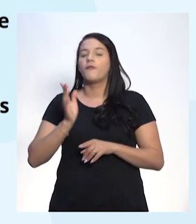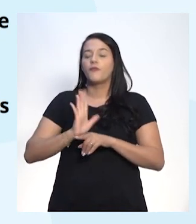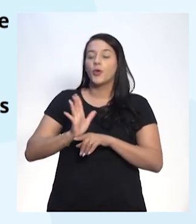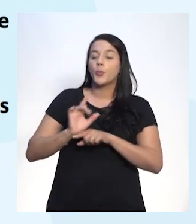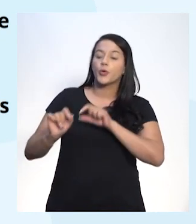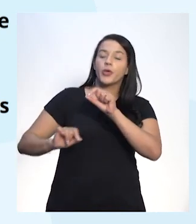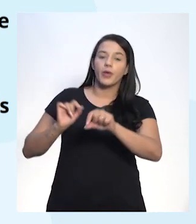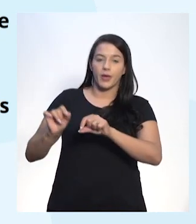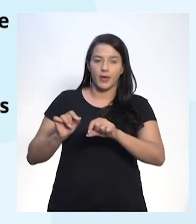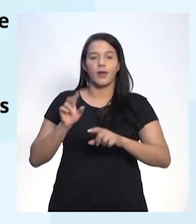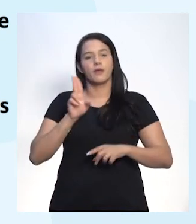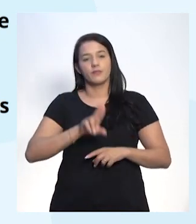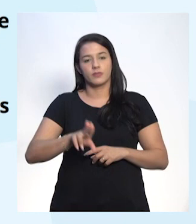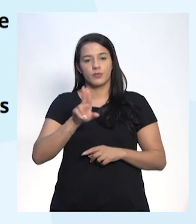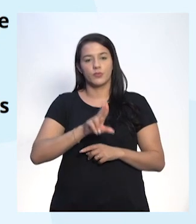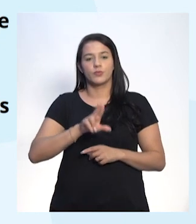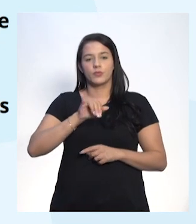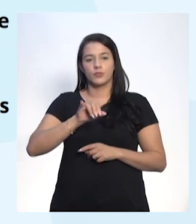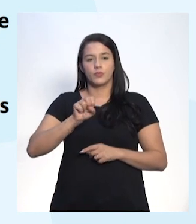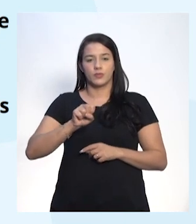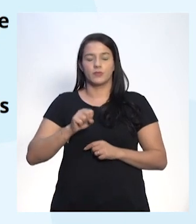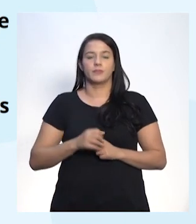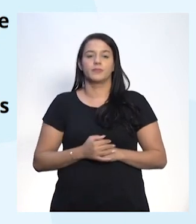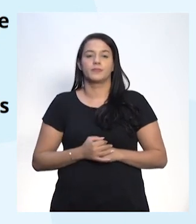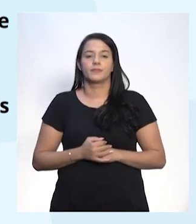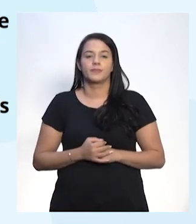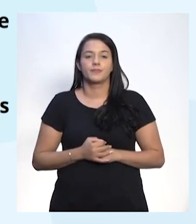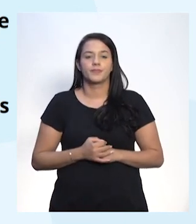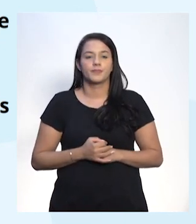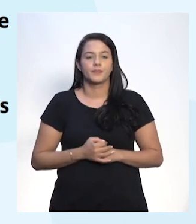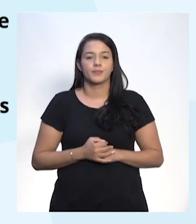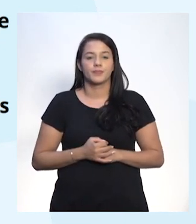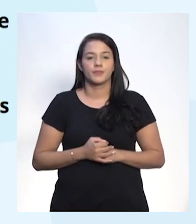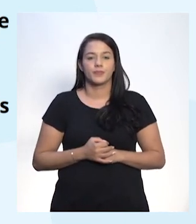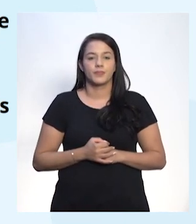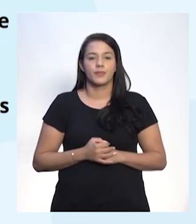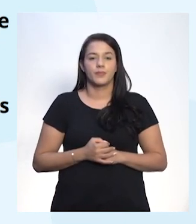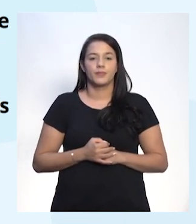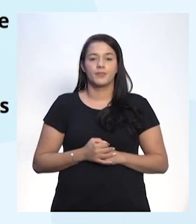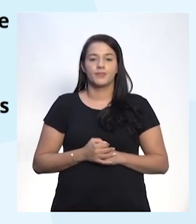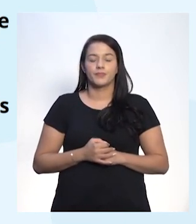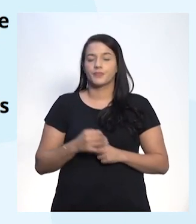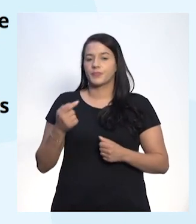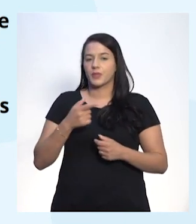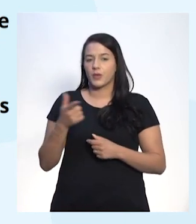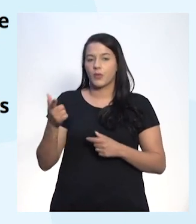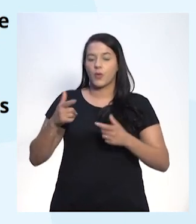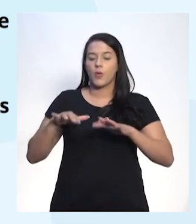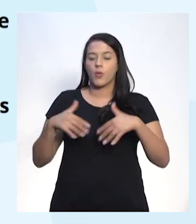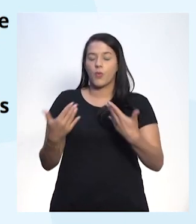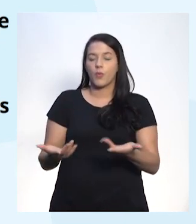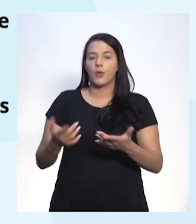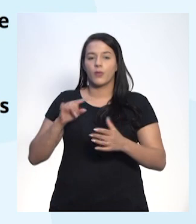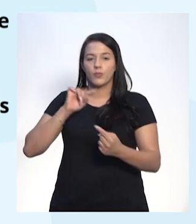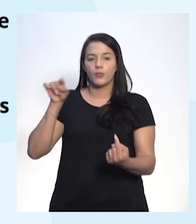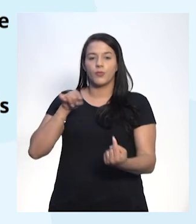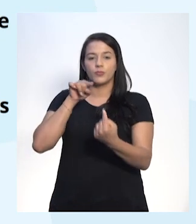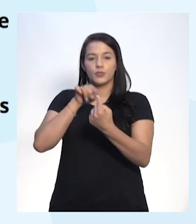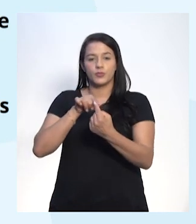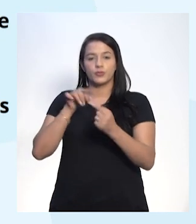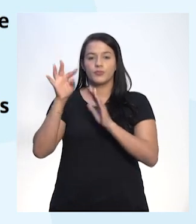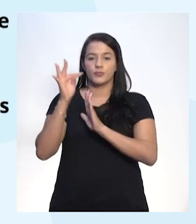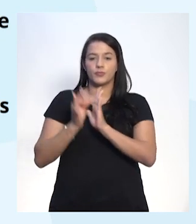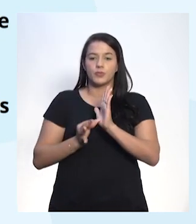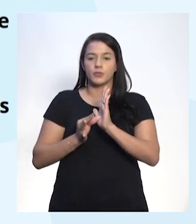is about, e aí você coloca, tá? Na B, what is the objective of the text? Qual é o objetivo do